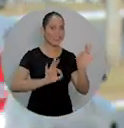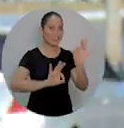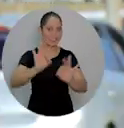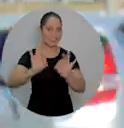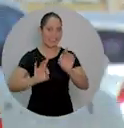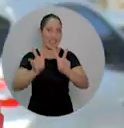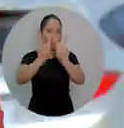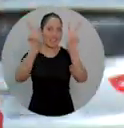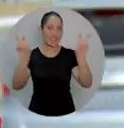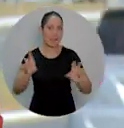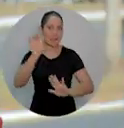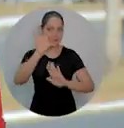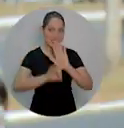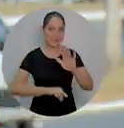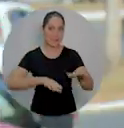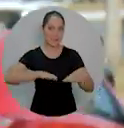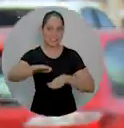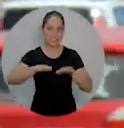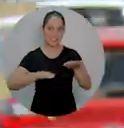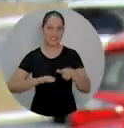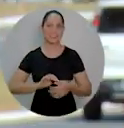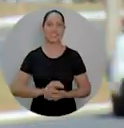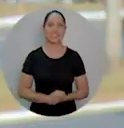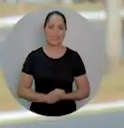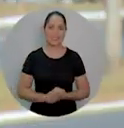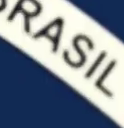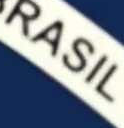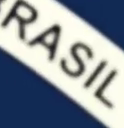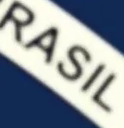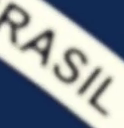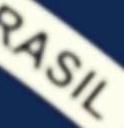gente volta falando mais sobre direito de trânsito.